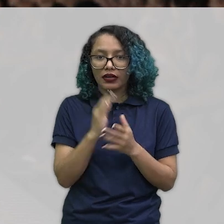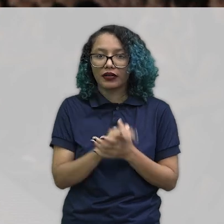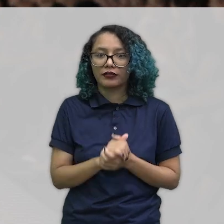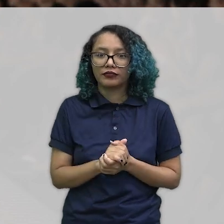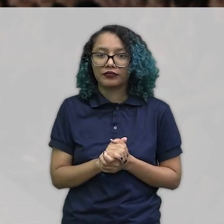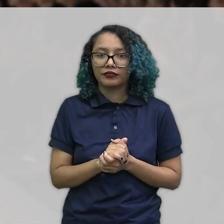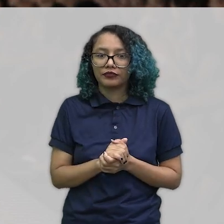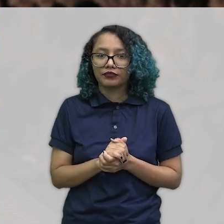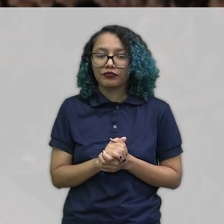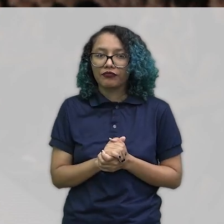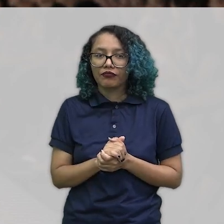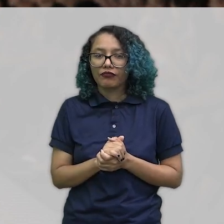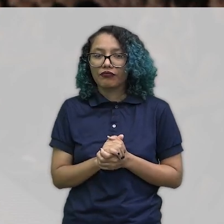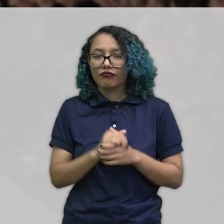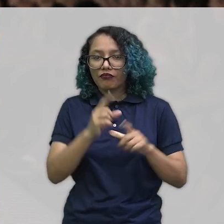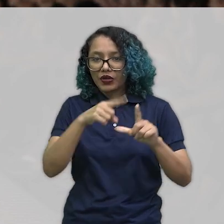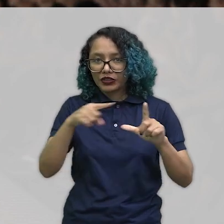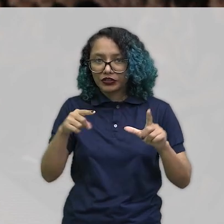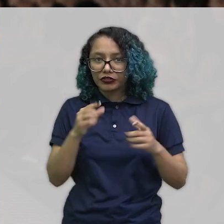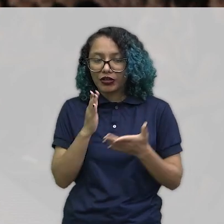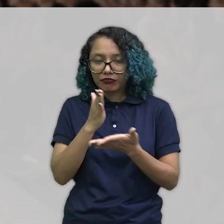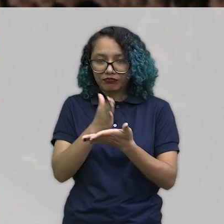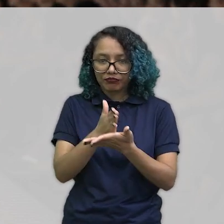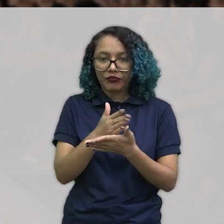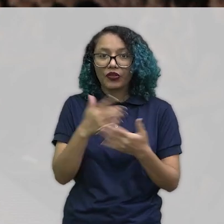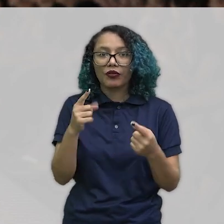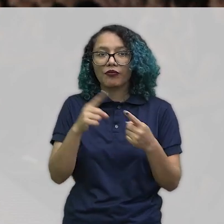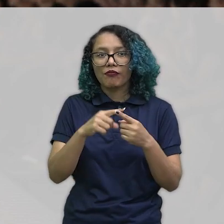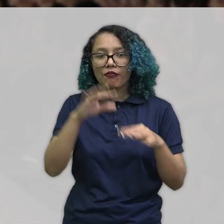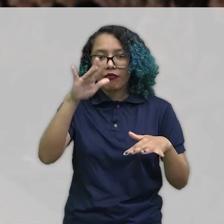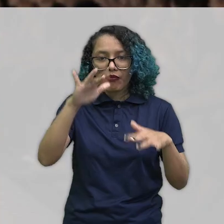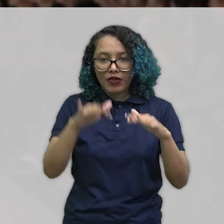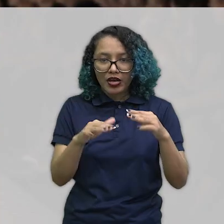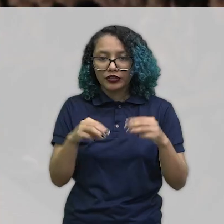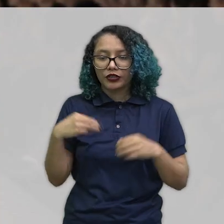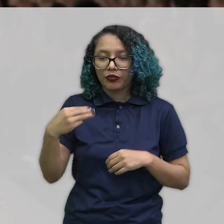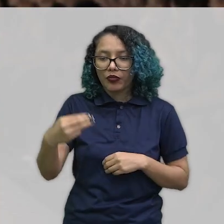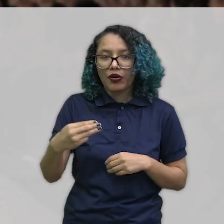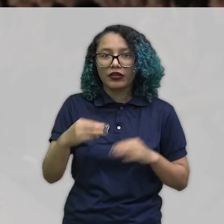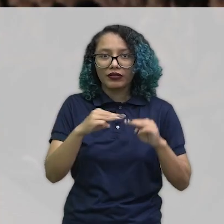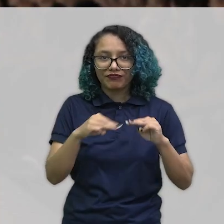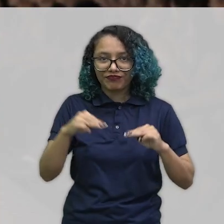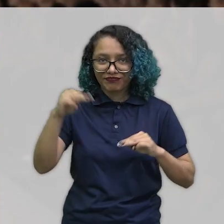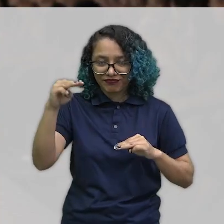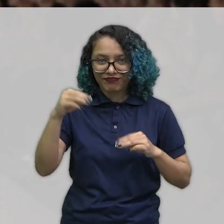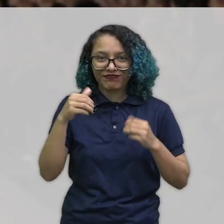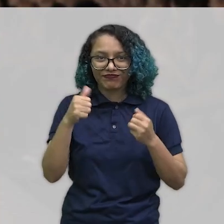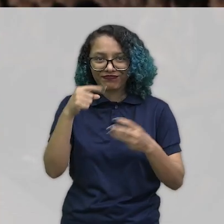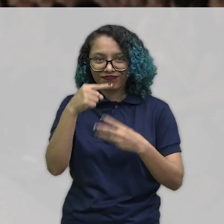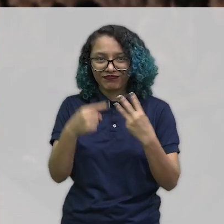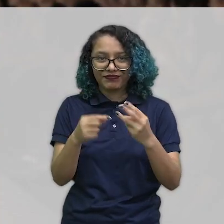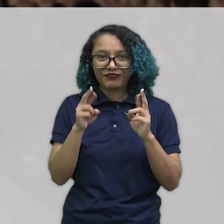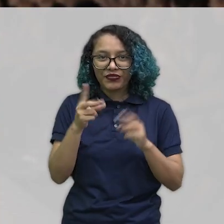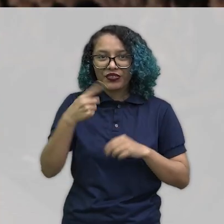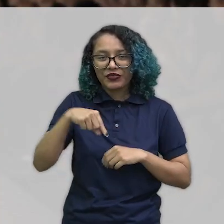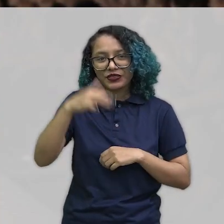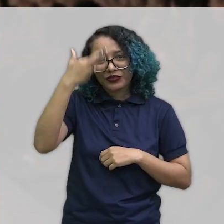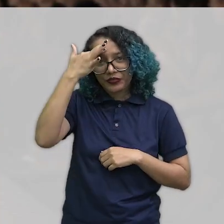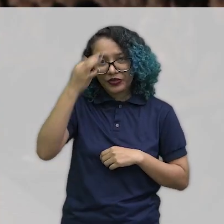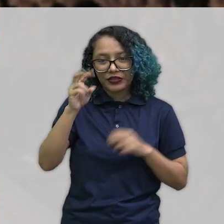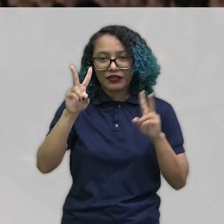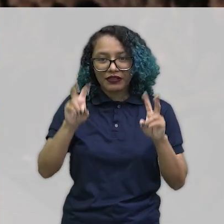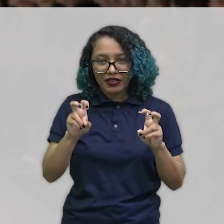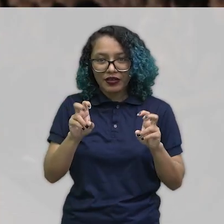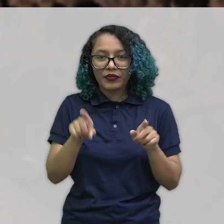questões com medidas de tendência central, que são elas média, moda e mediana. Espero que vocês tenham compreendido o